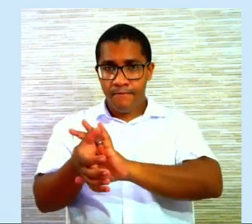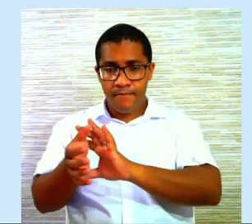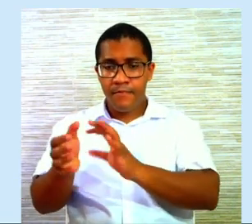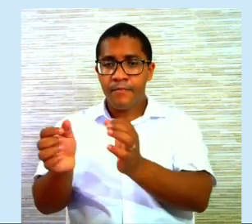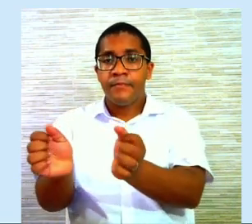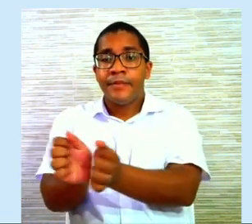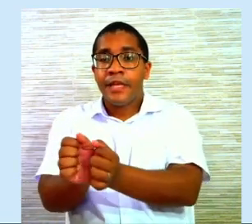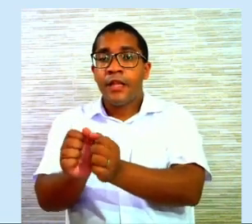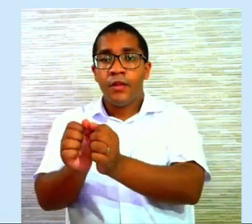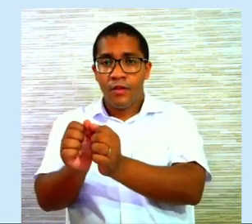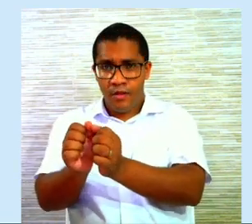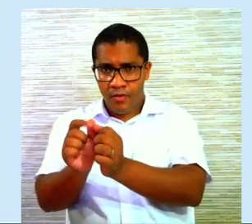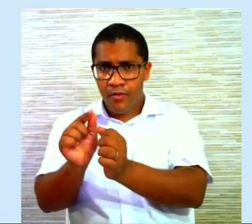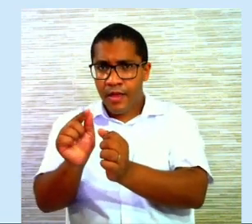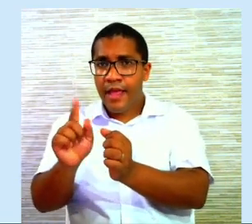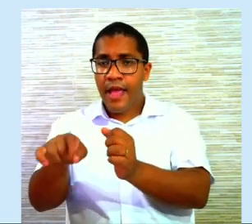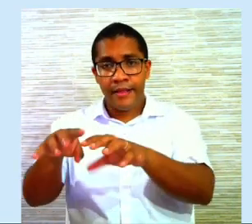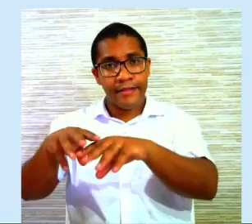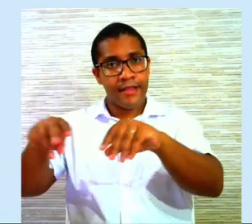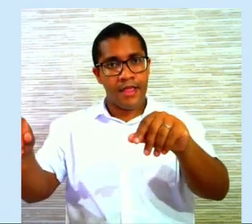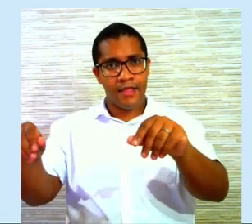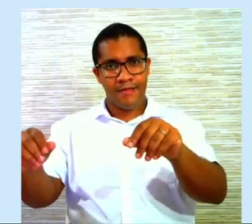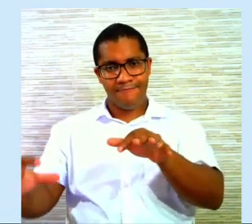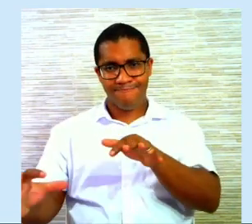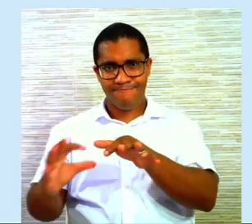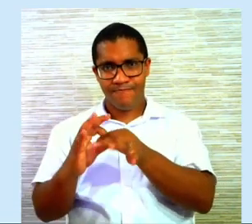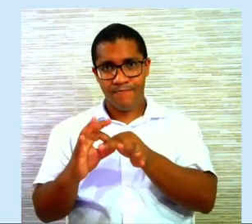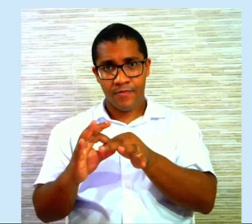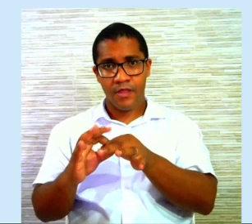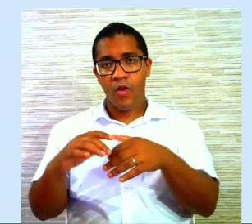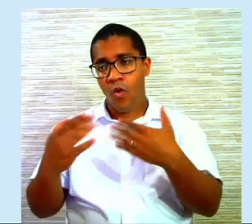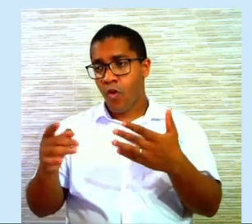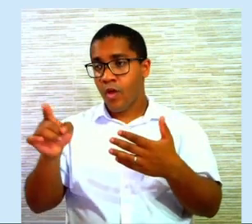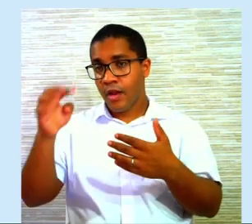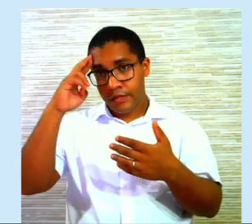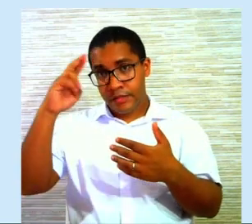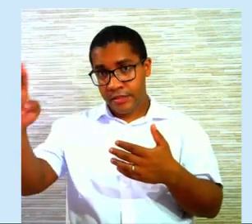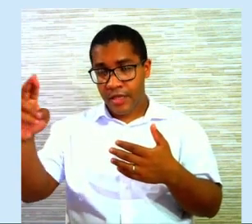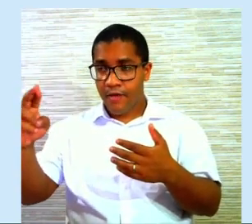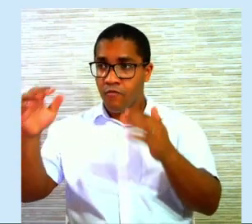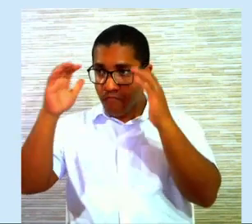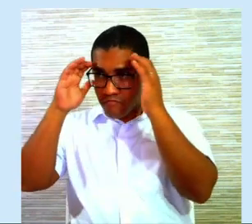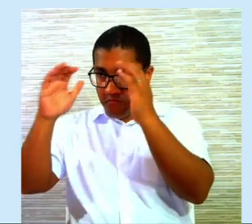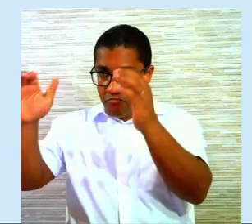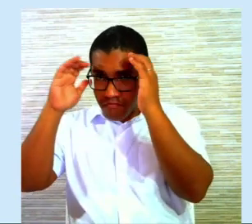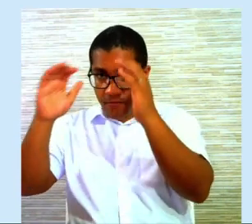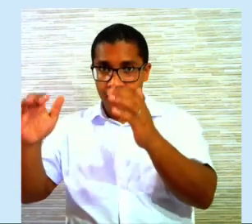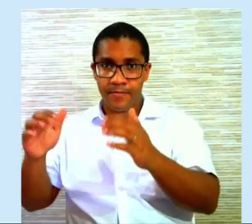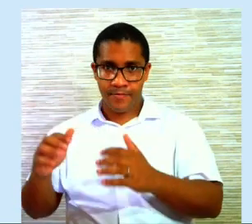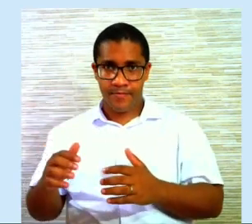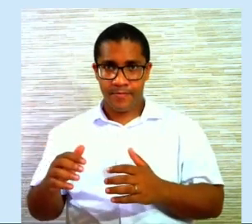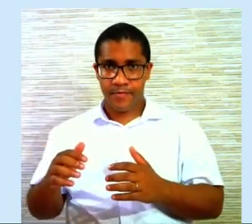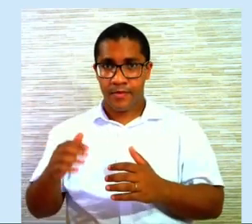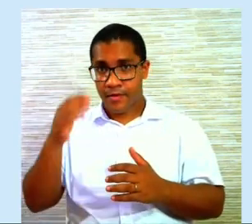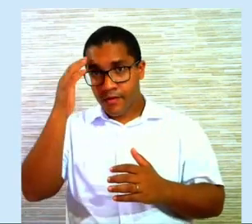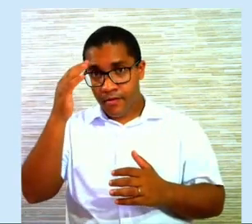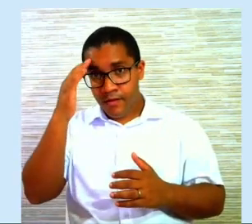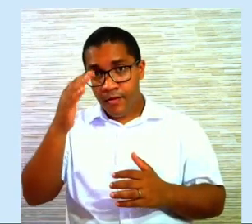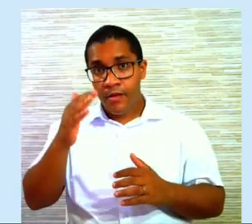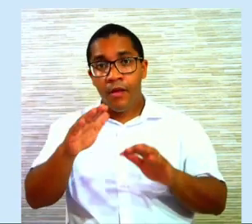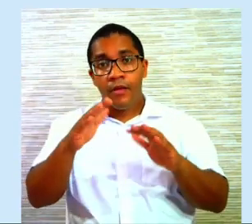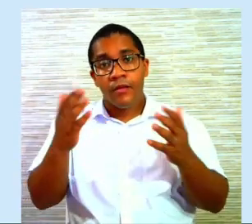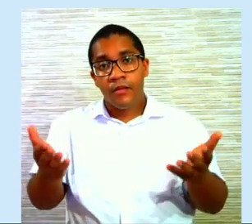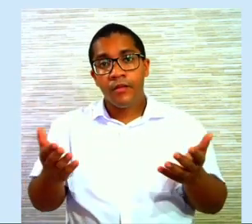devia obrigações ao seu senhor, conforme a gente colocou agora no período medieval.